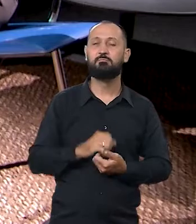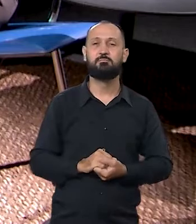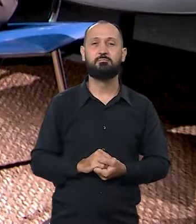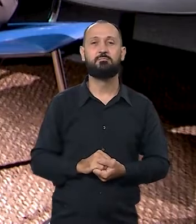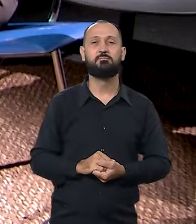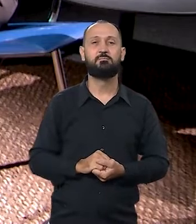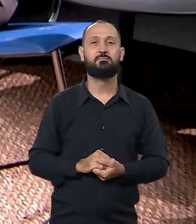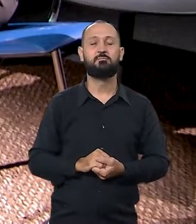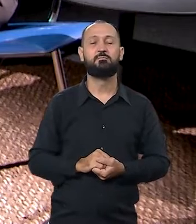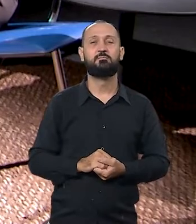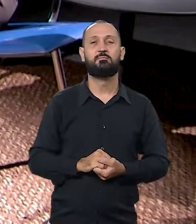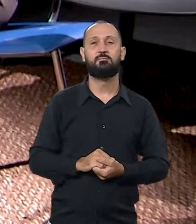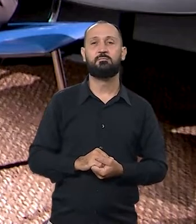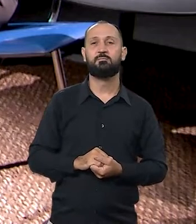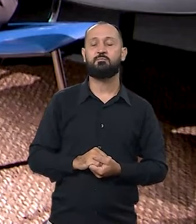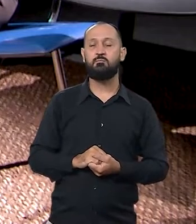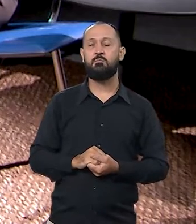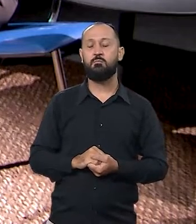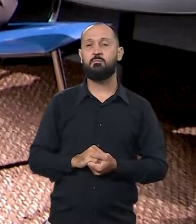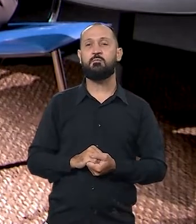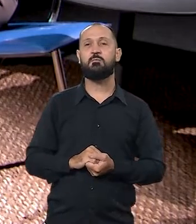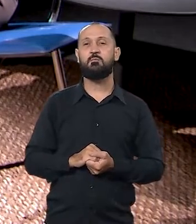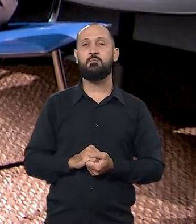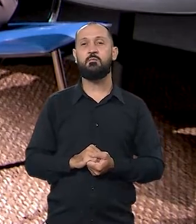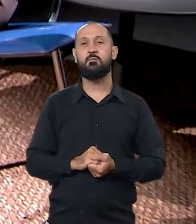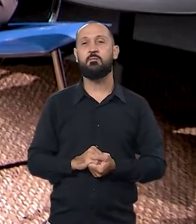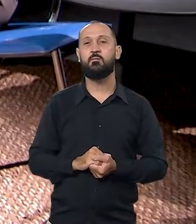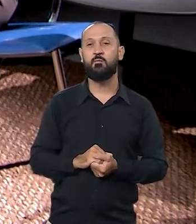não é aquilo que nós falamos Sim. inicialmente.